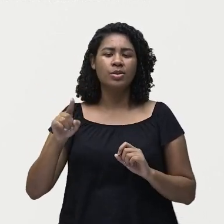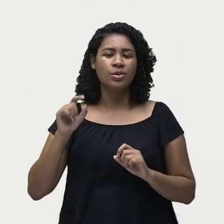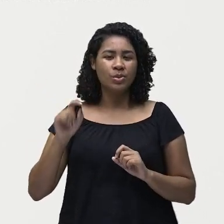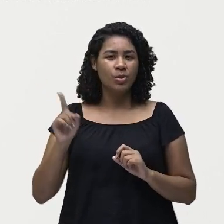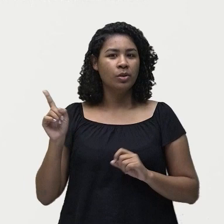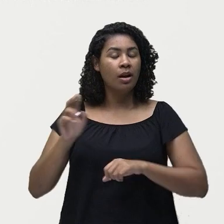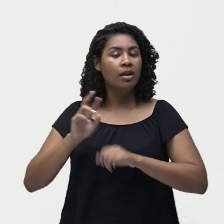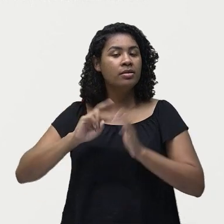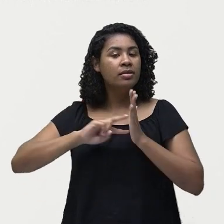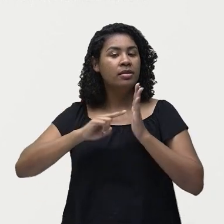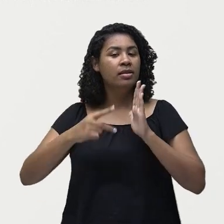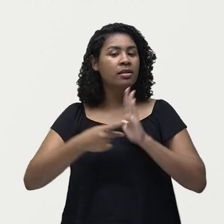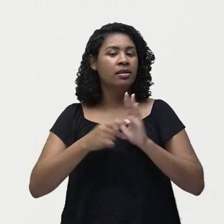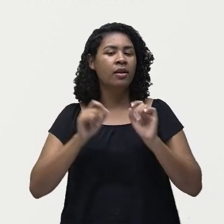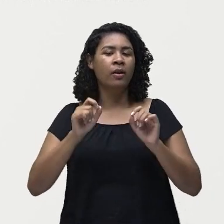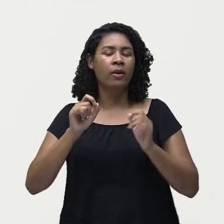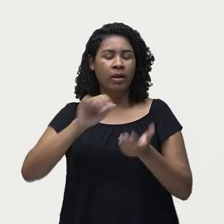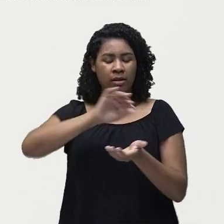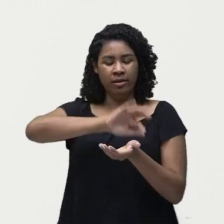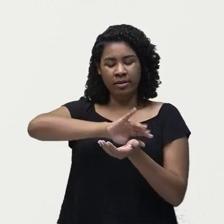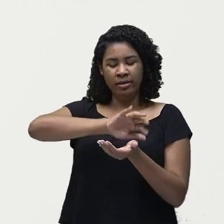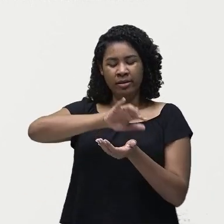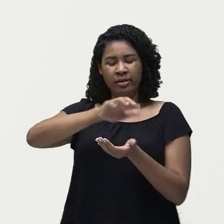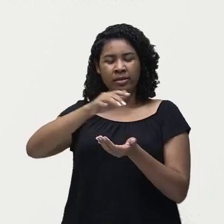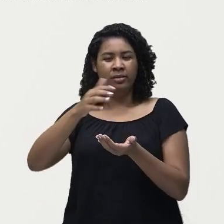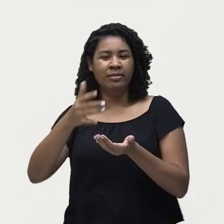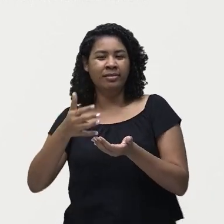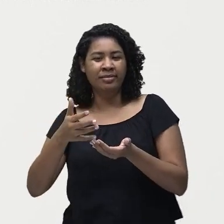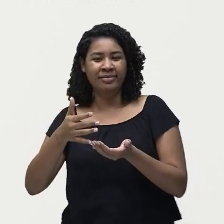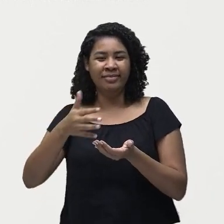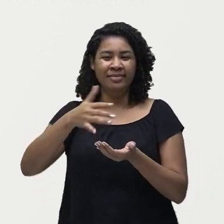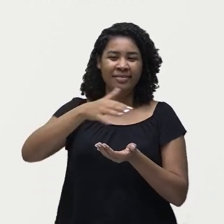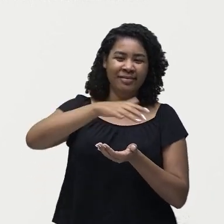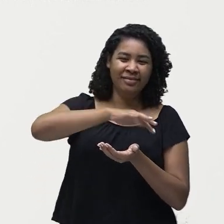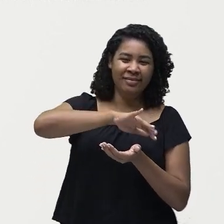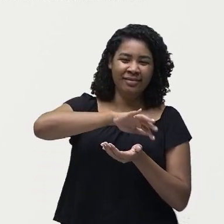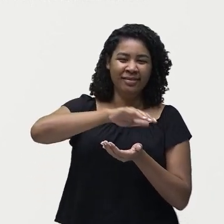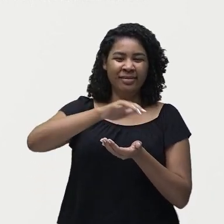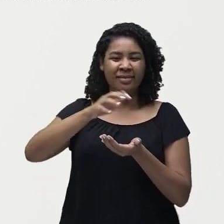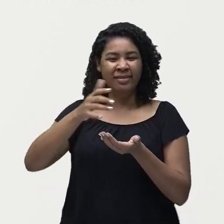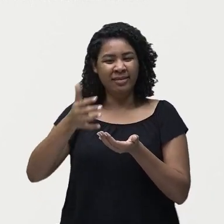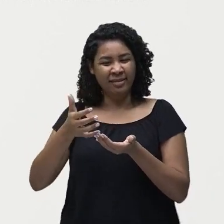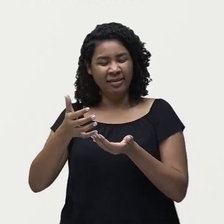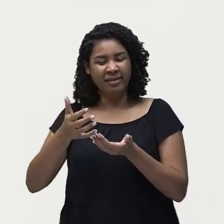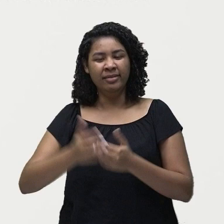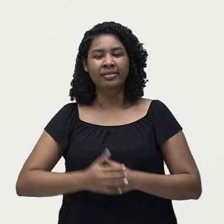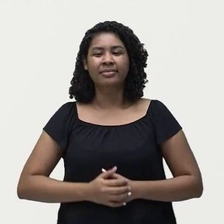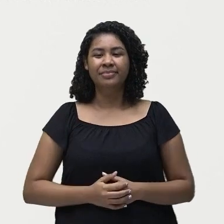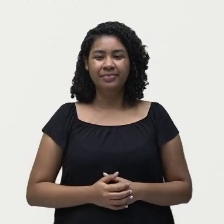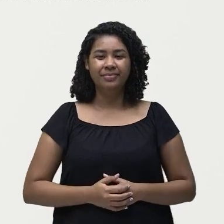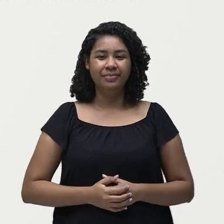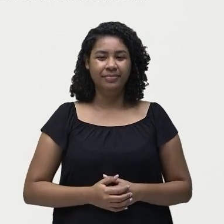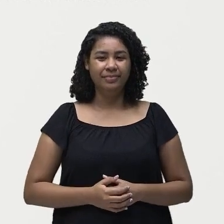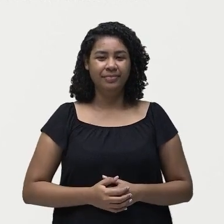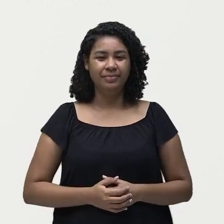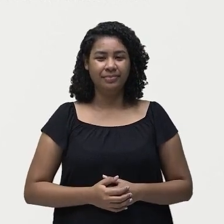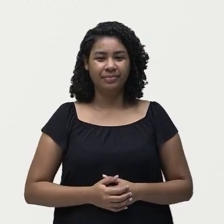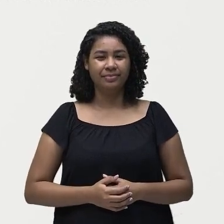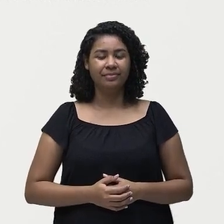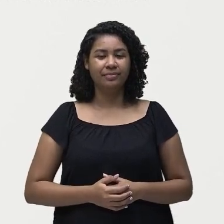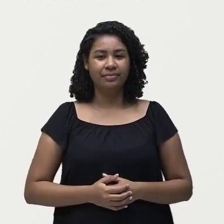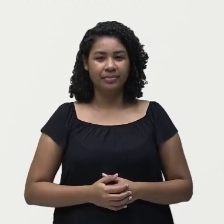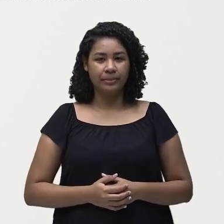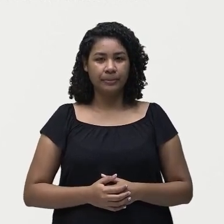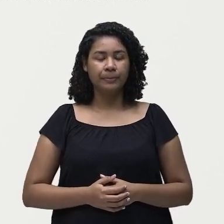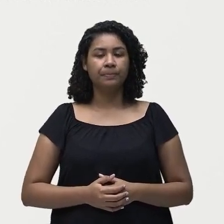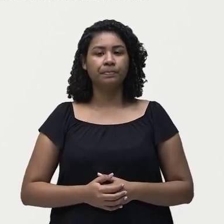aí pra gente a atmosfera, tá? Os gases que fazem parte das camadas da atmosfera. Quanto